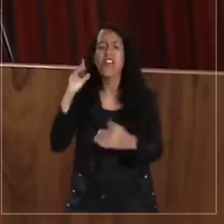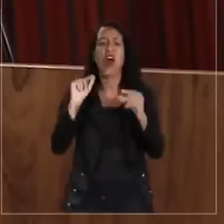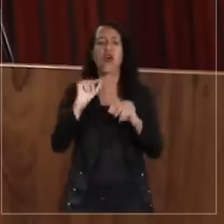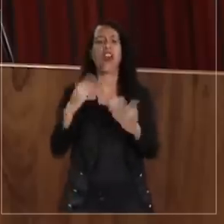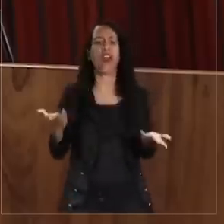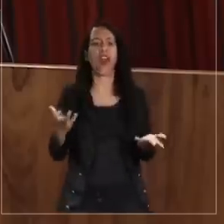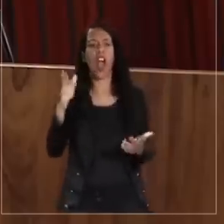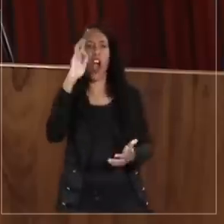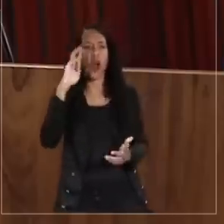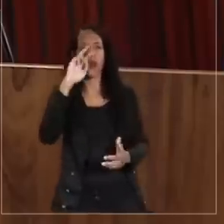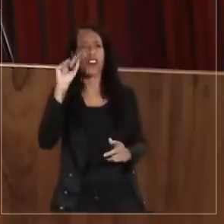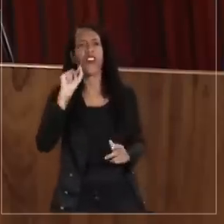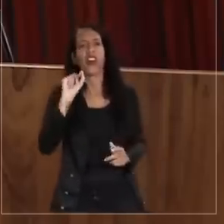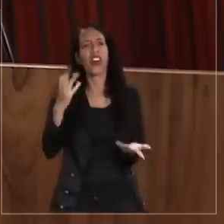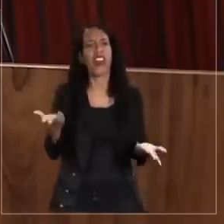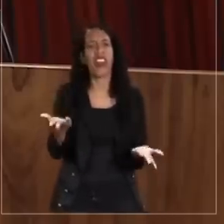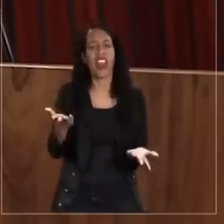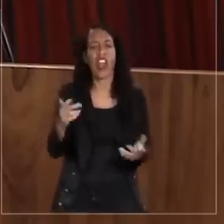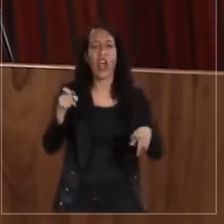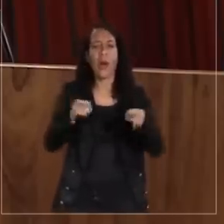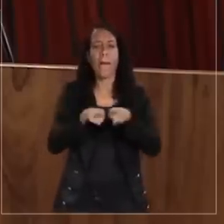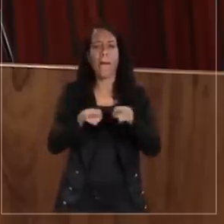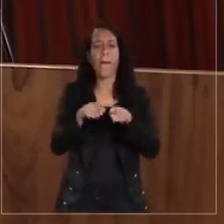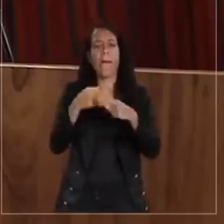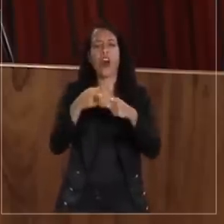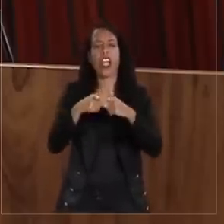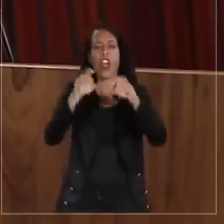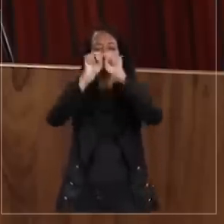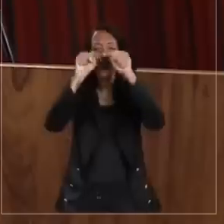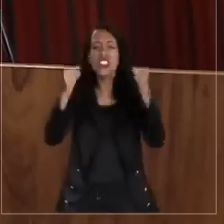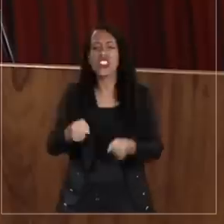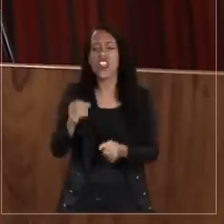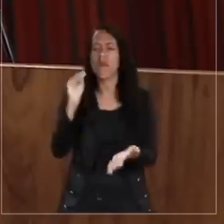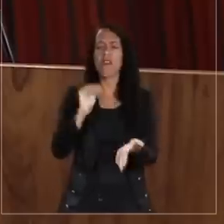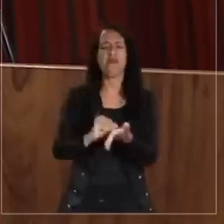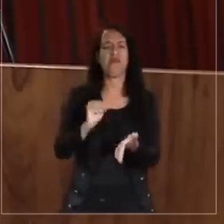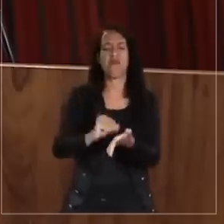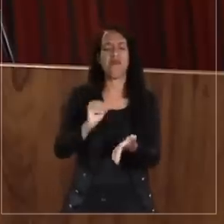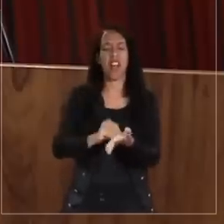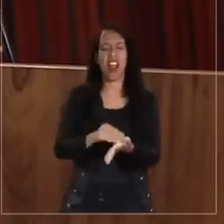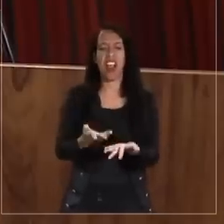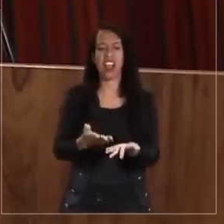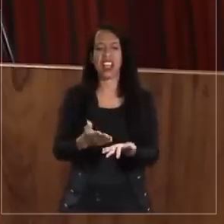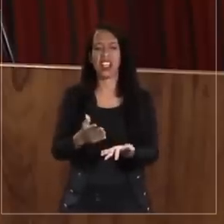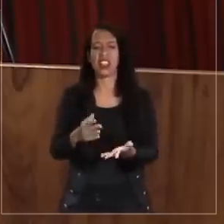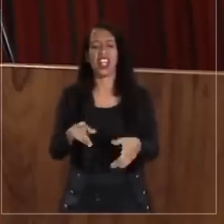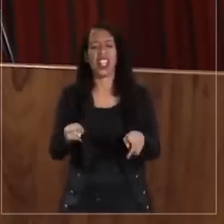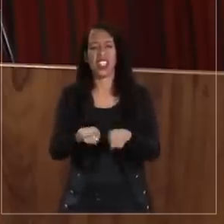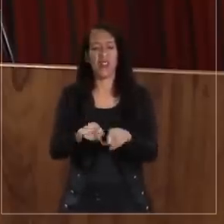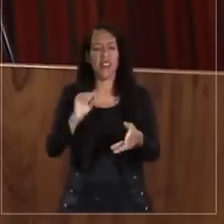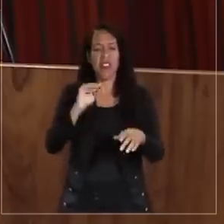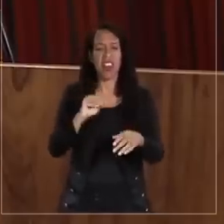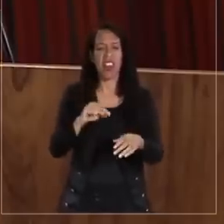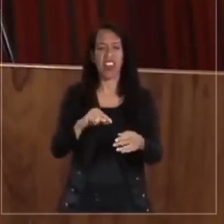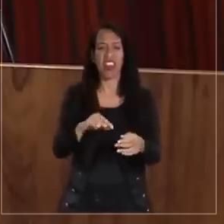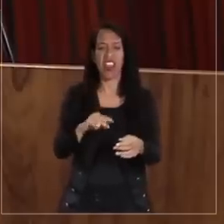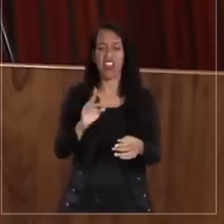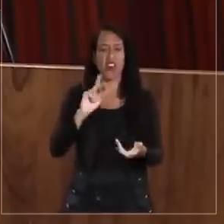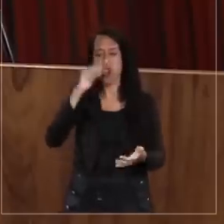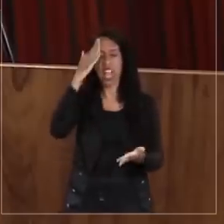observar o quê? Se o sistema é falho, segundo o próprio TSE, é inauditável. Também segundo